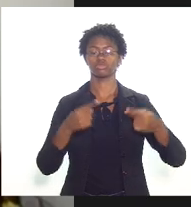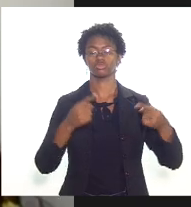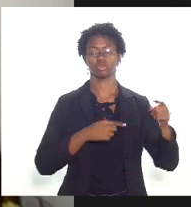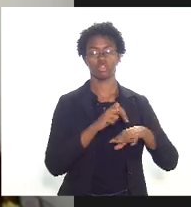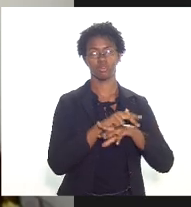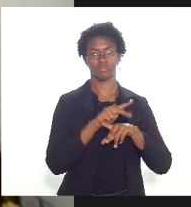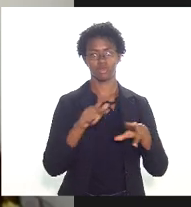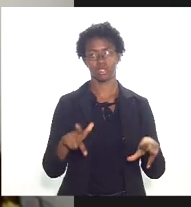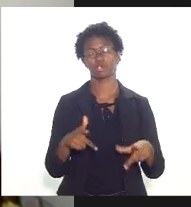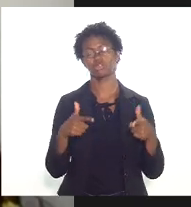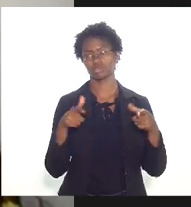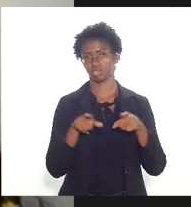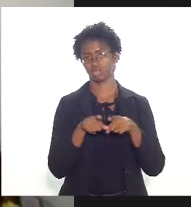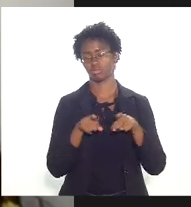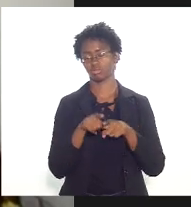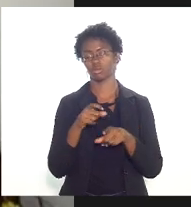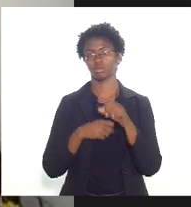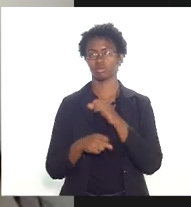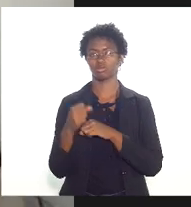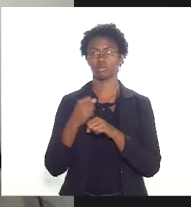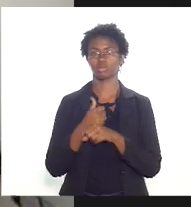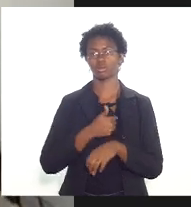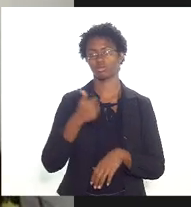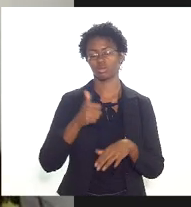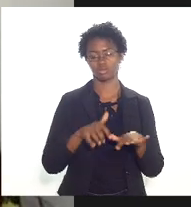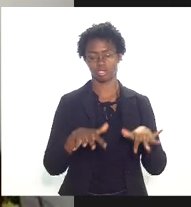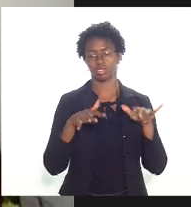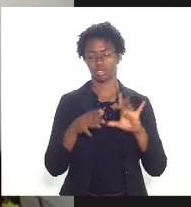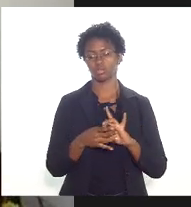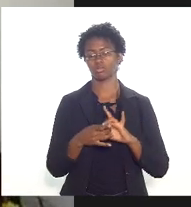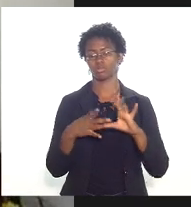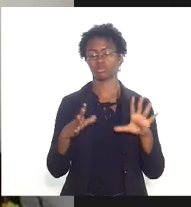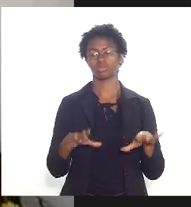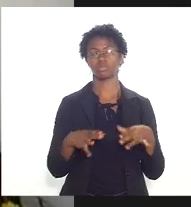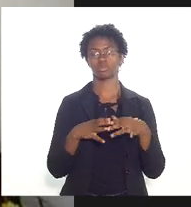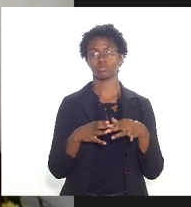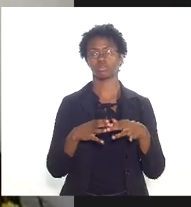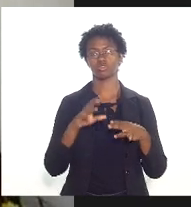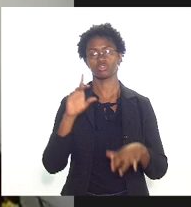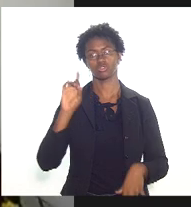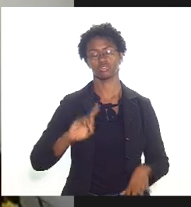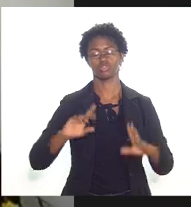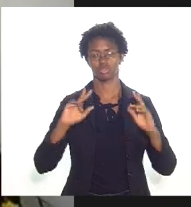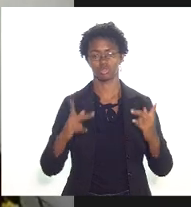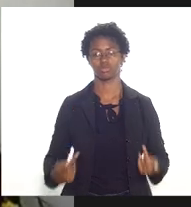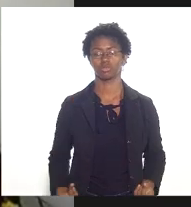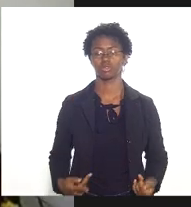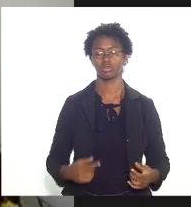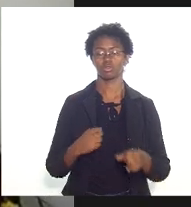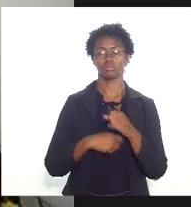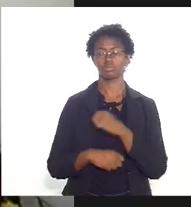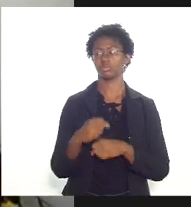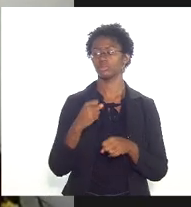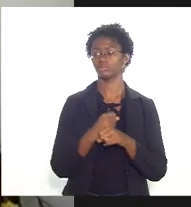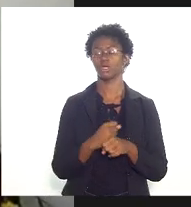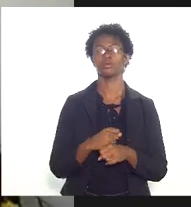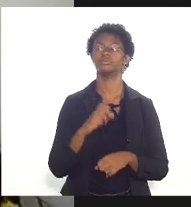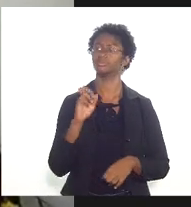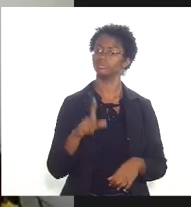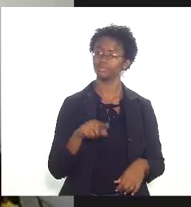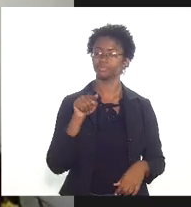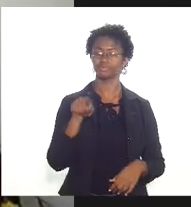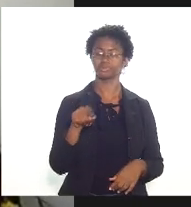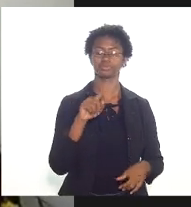em inclusive no ano passado a primeira audiência pública da comissão de defesa dos direitos humanos no ano passado foi